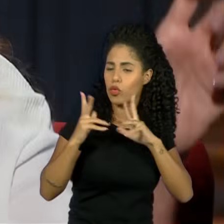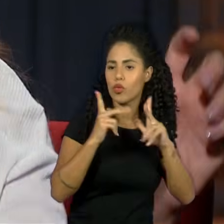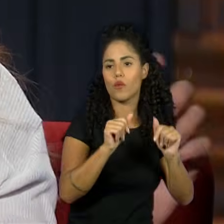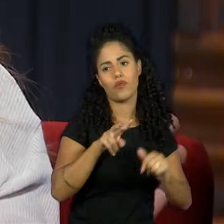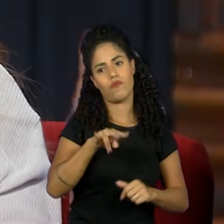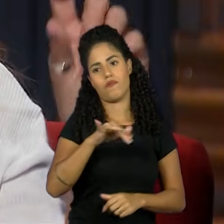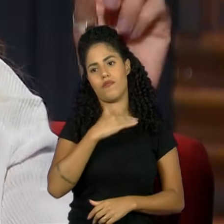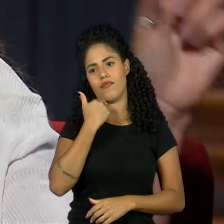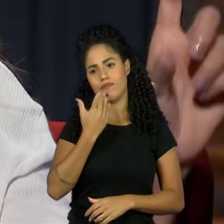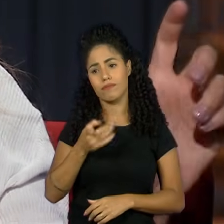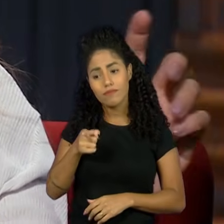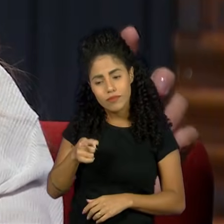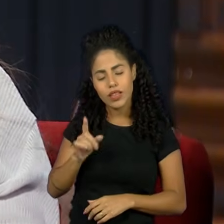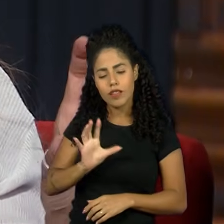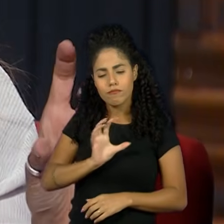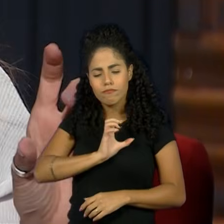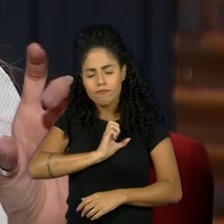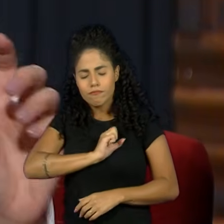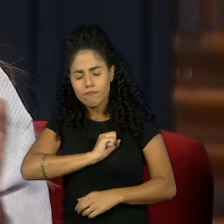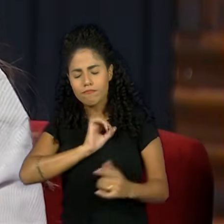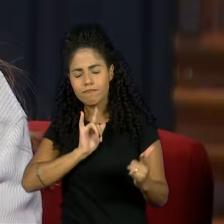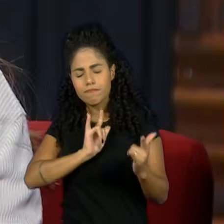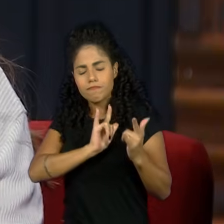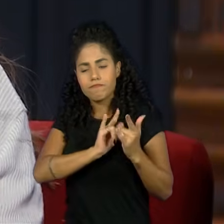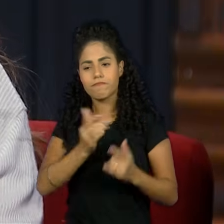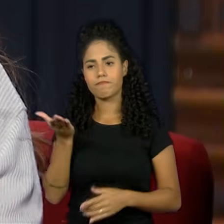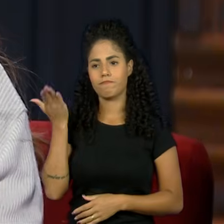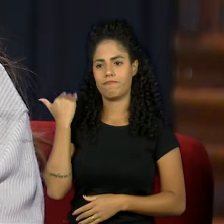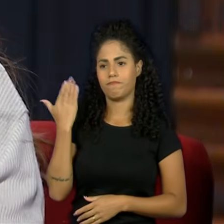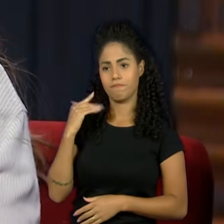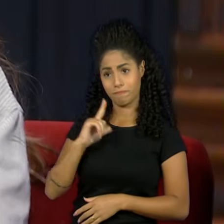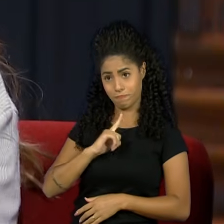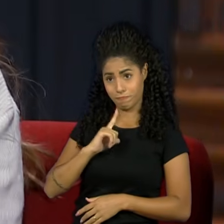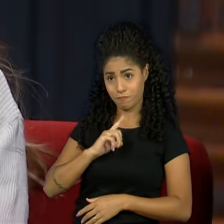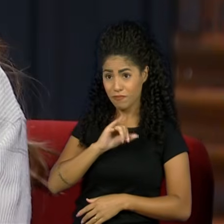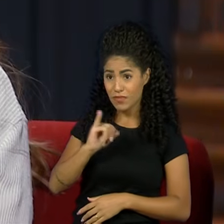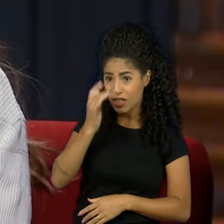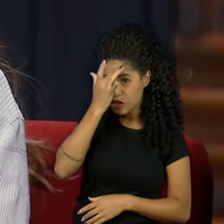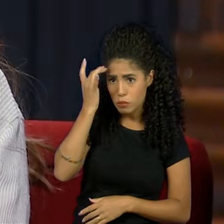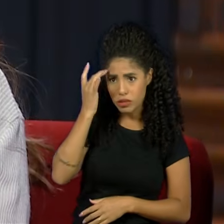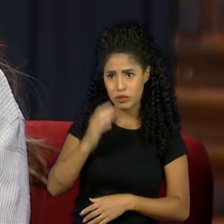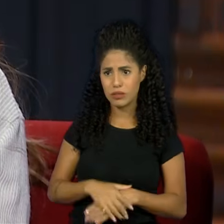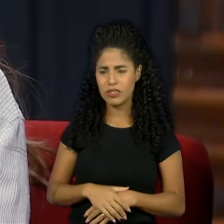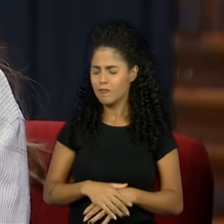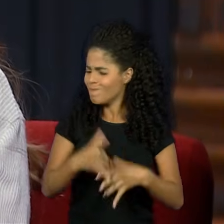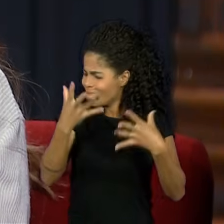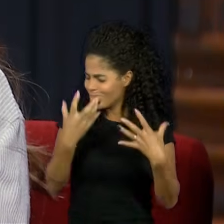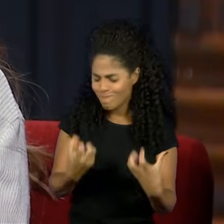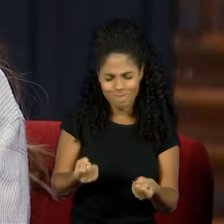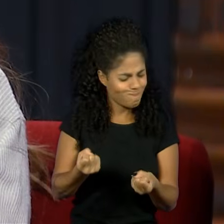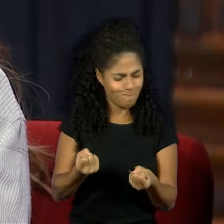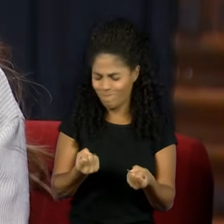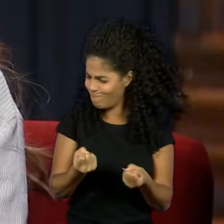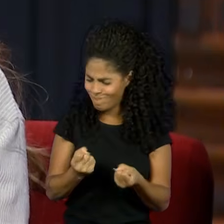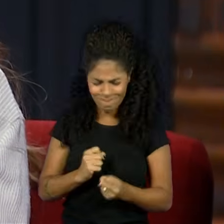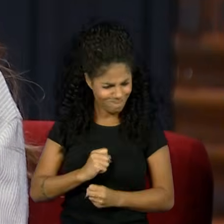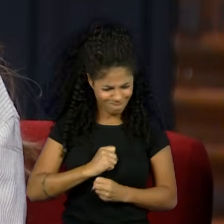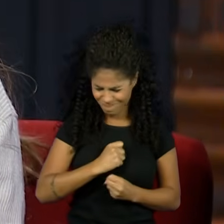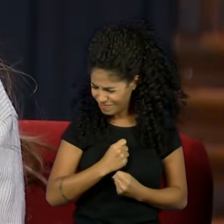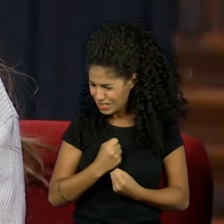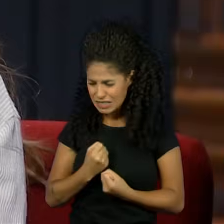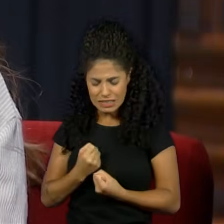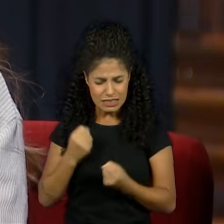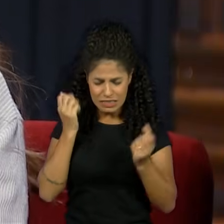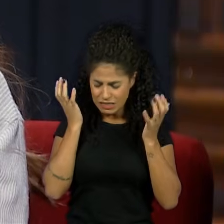porque houve aquele amor anterior. Se a pessoa nega esse processo, se ela tenta